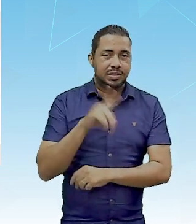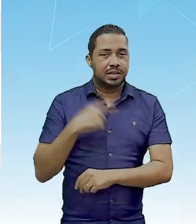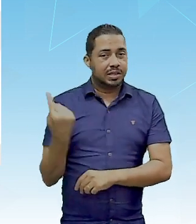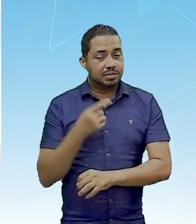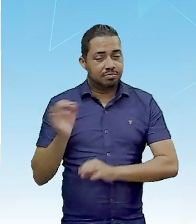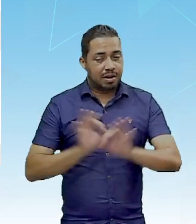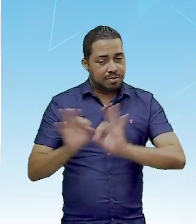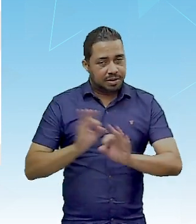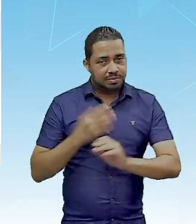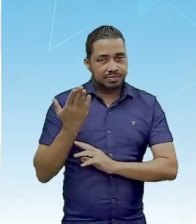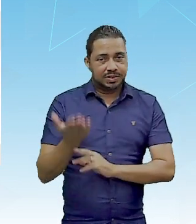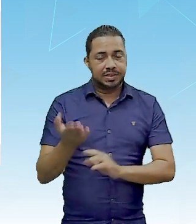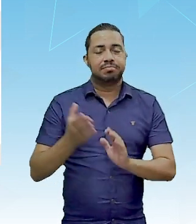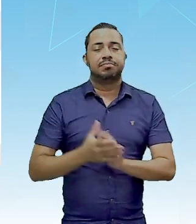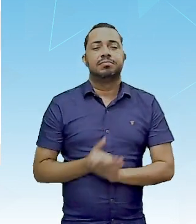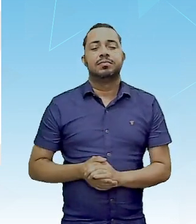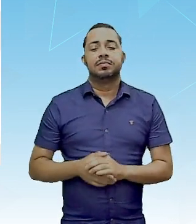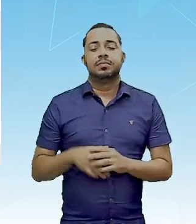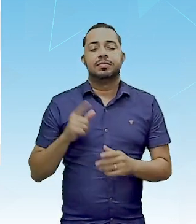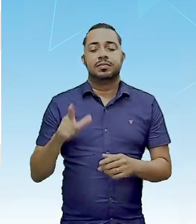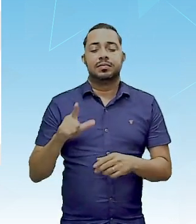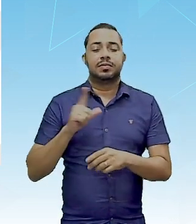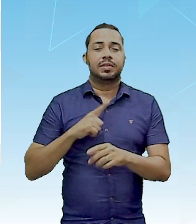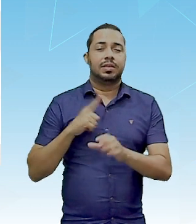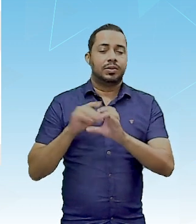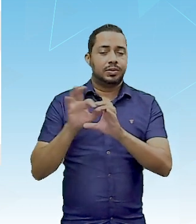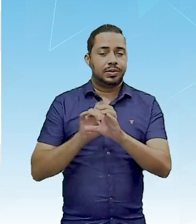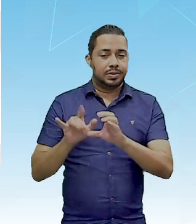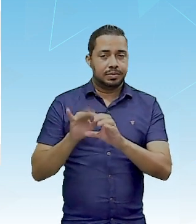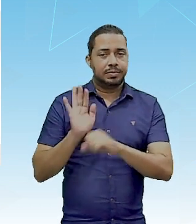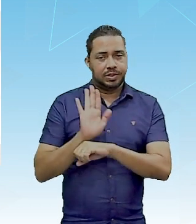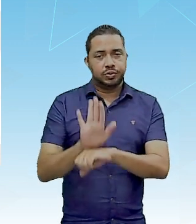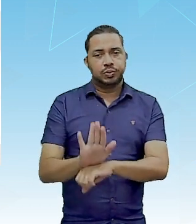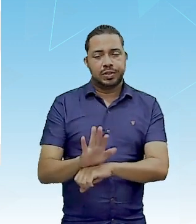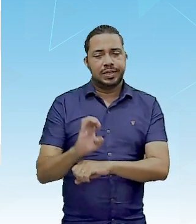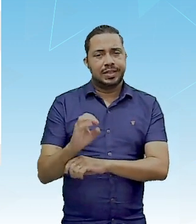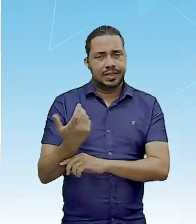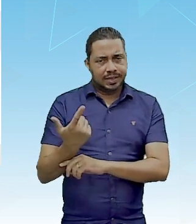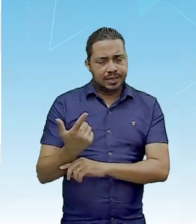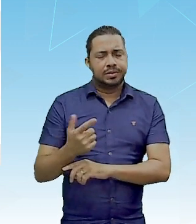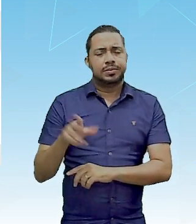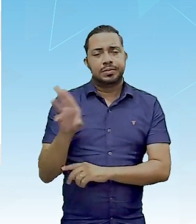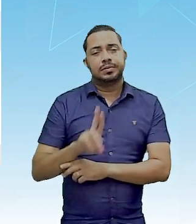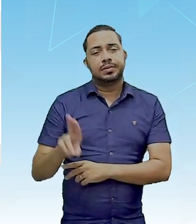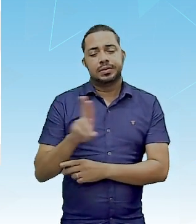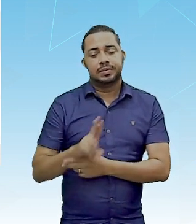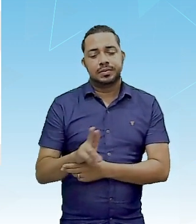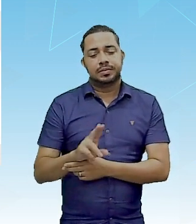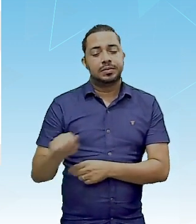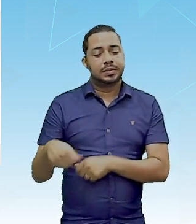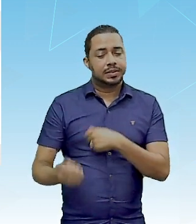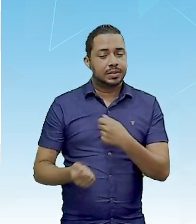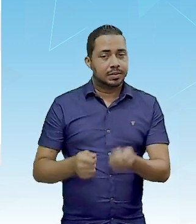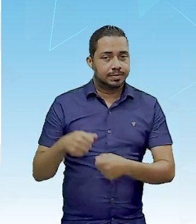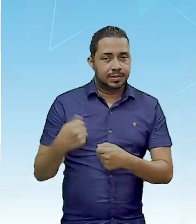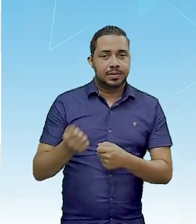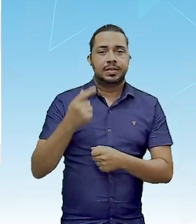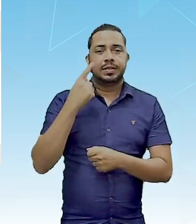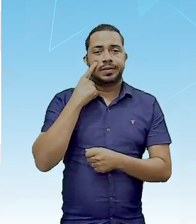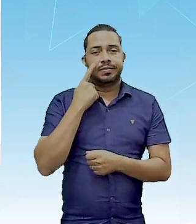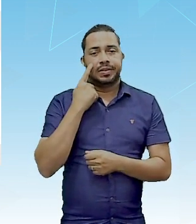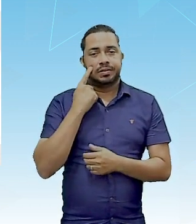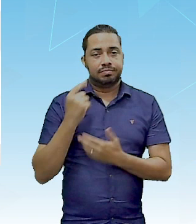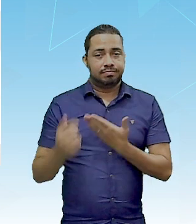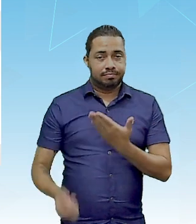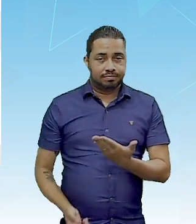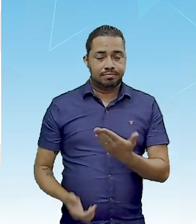para vocês, tá bom? E a gente chama esse QR Code aí para dar apoio. Claro que nós utilizávamos aí os símbolos que vocês estão visualizando,